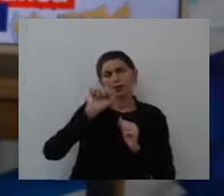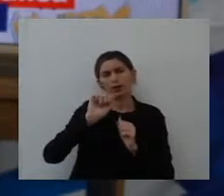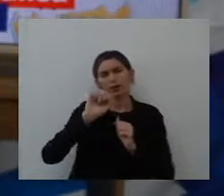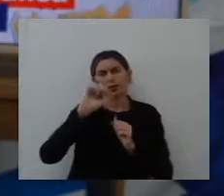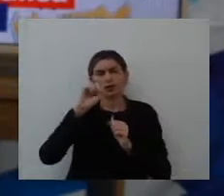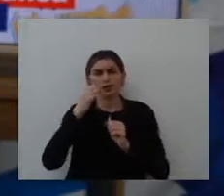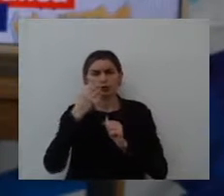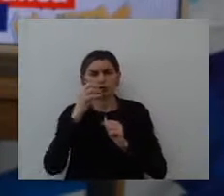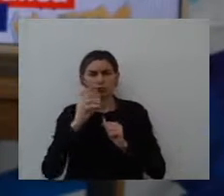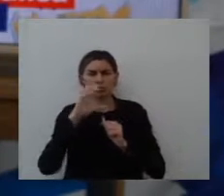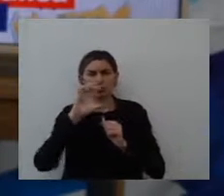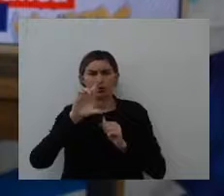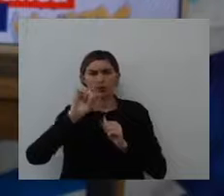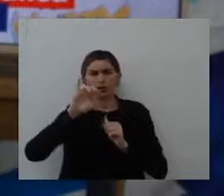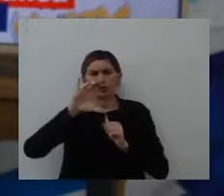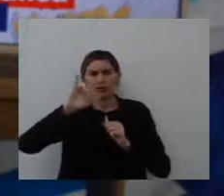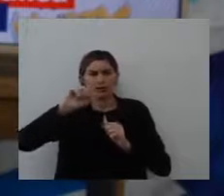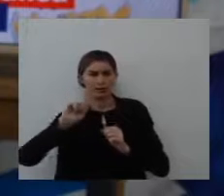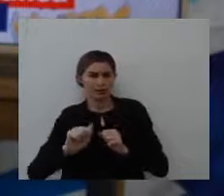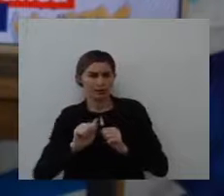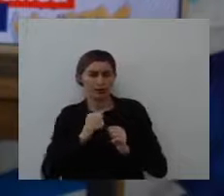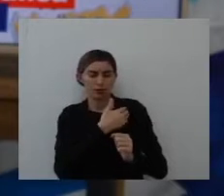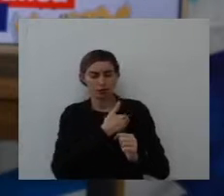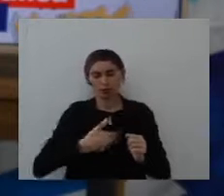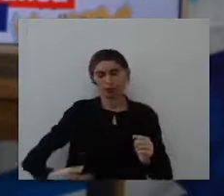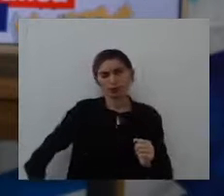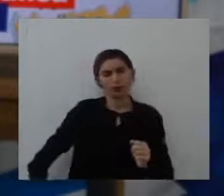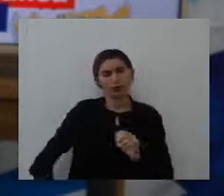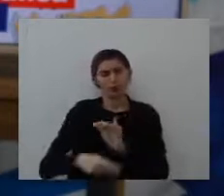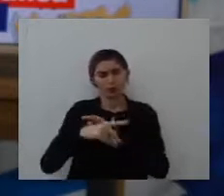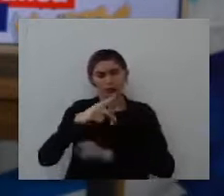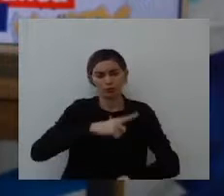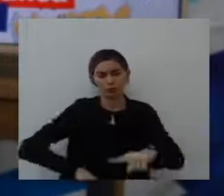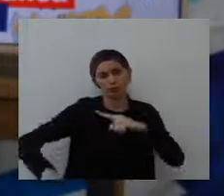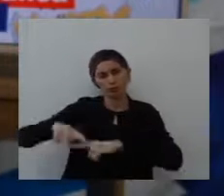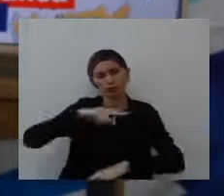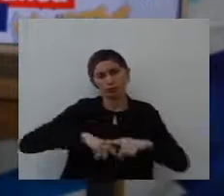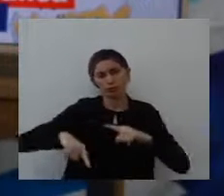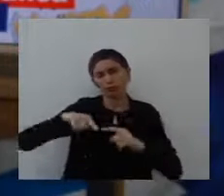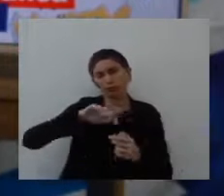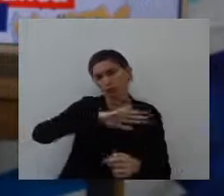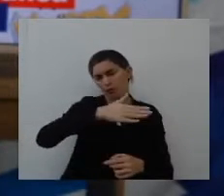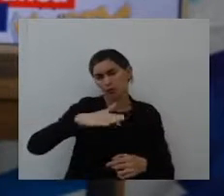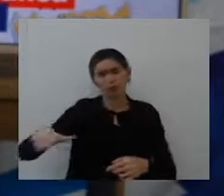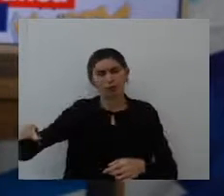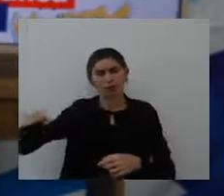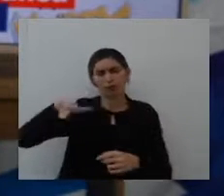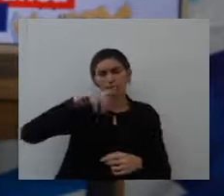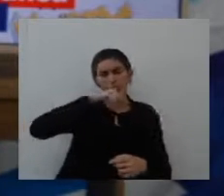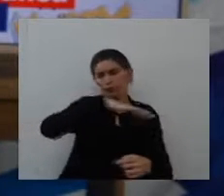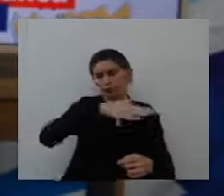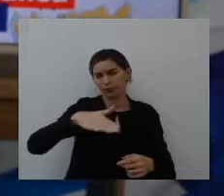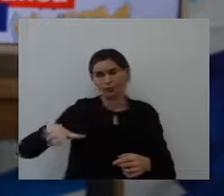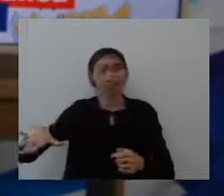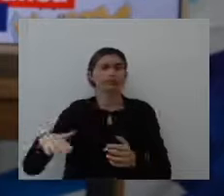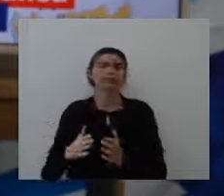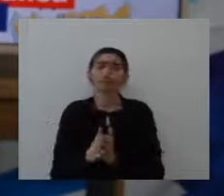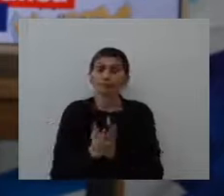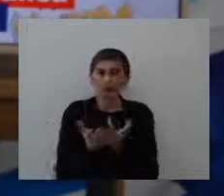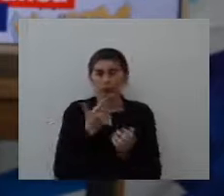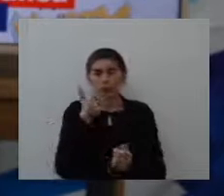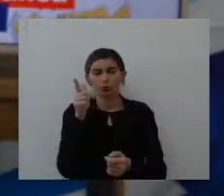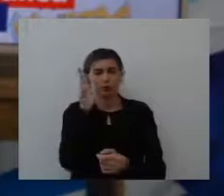talassocracia, um governo baseado no domínio do mar, domínio marítimo. Outra